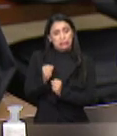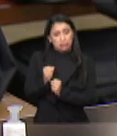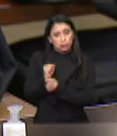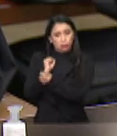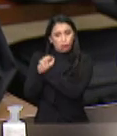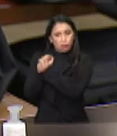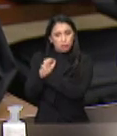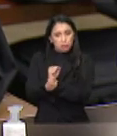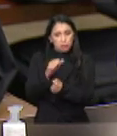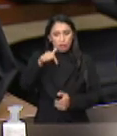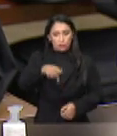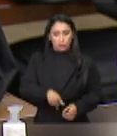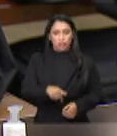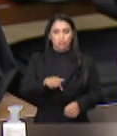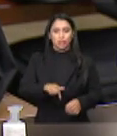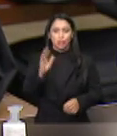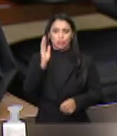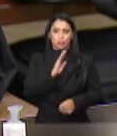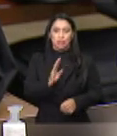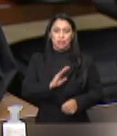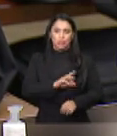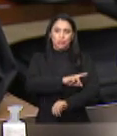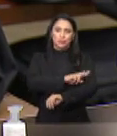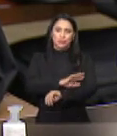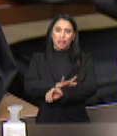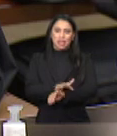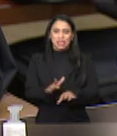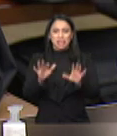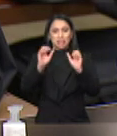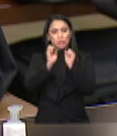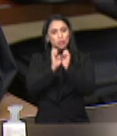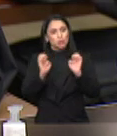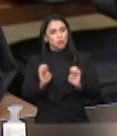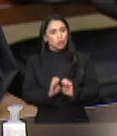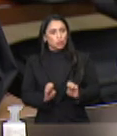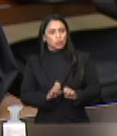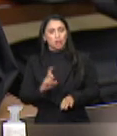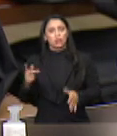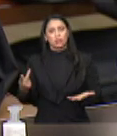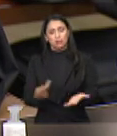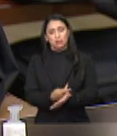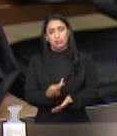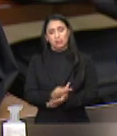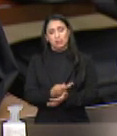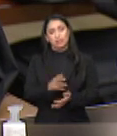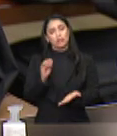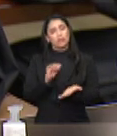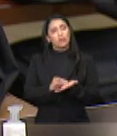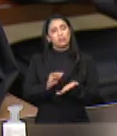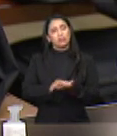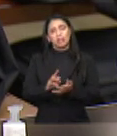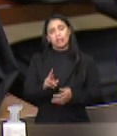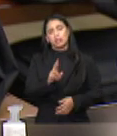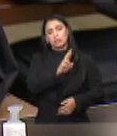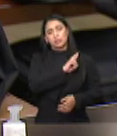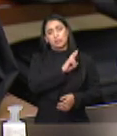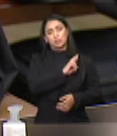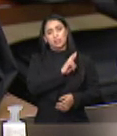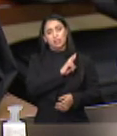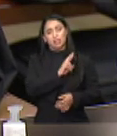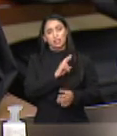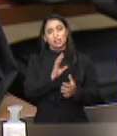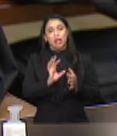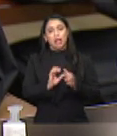lugar, pelo racismo estrutural que decorreu da maneira absolutamente irresponsável com que se deu a abolição